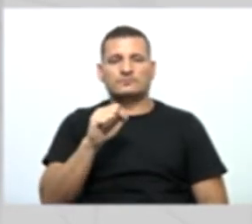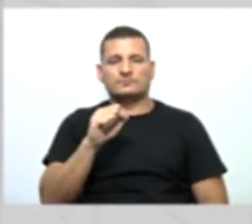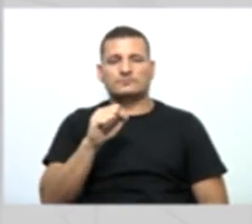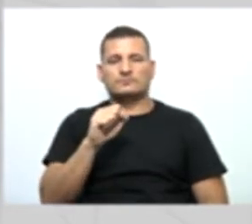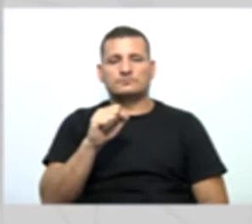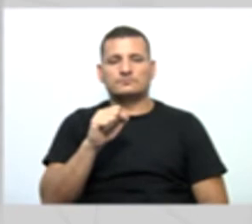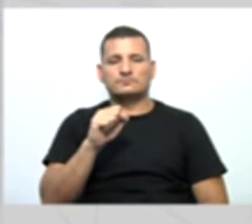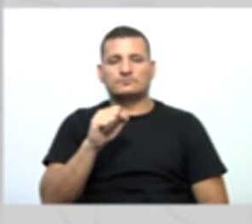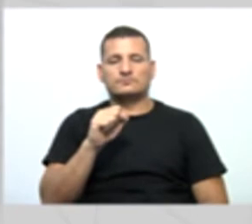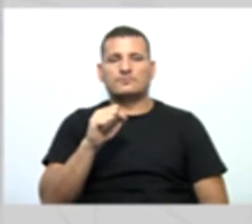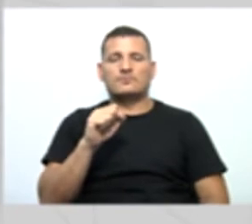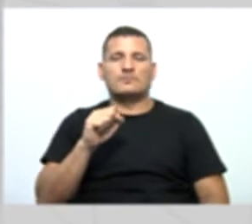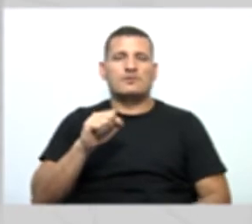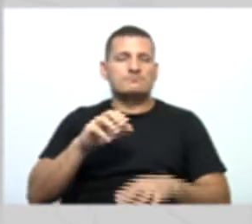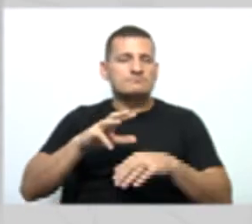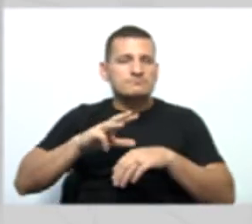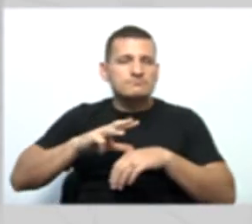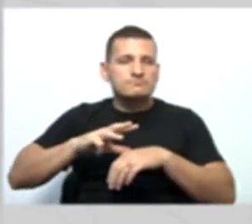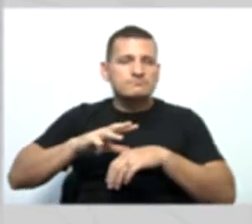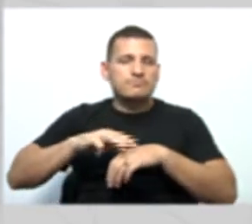O Mike pode pular.